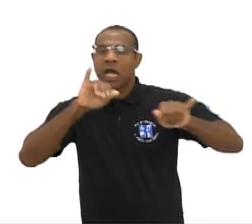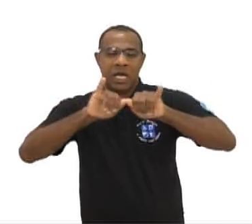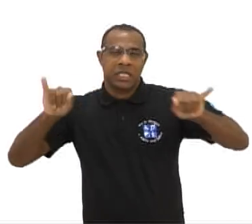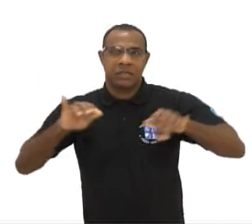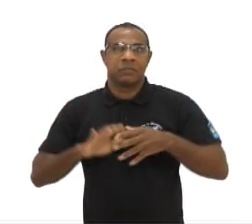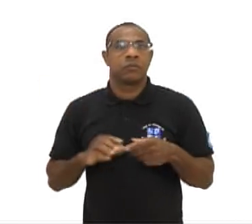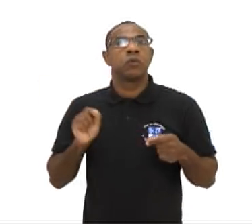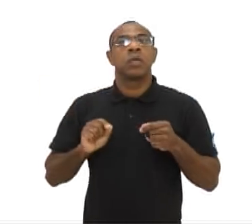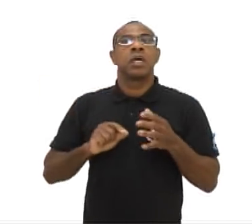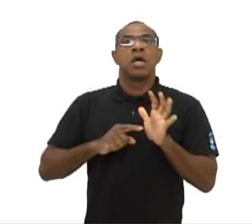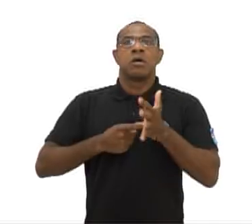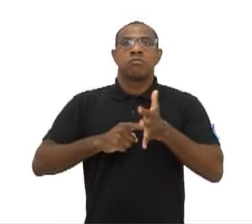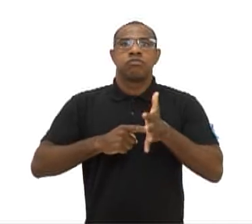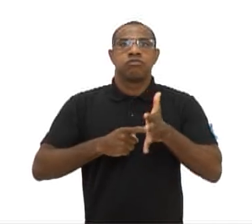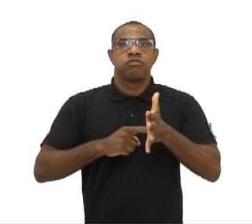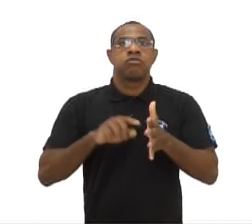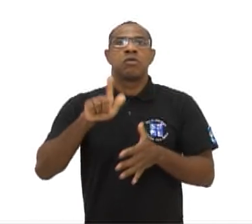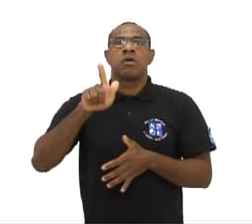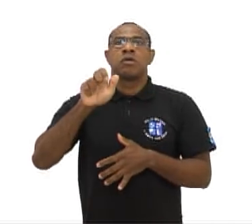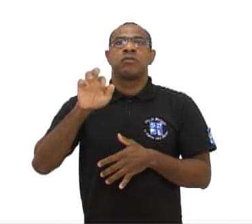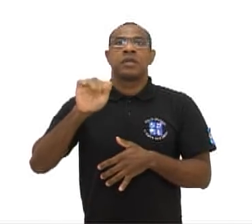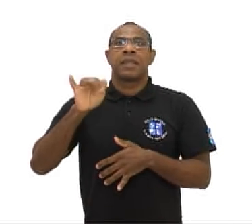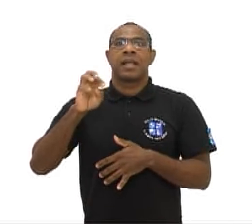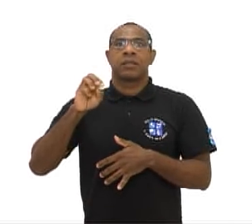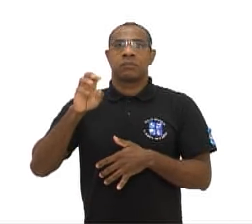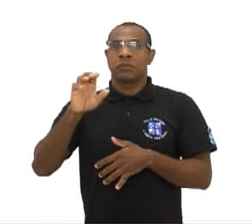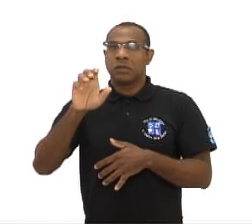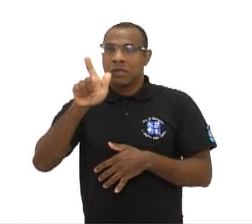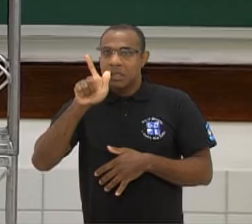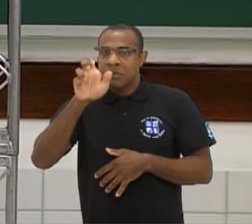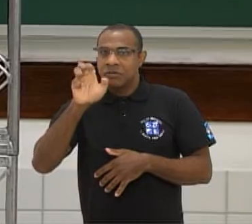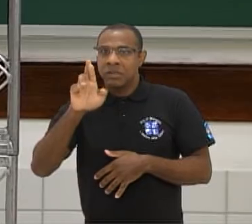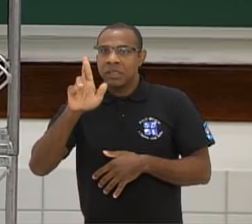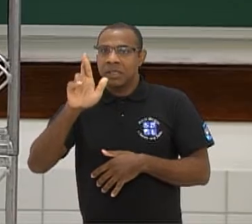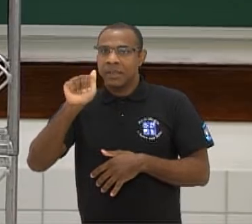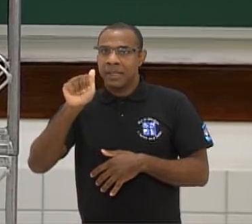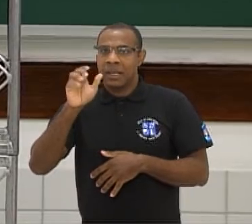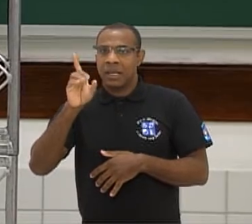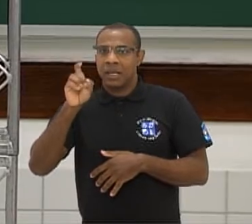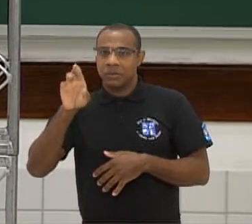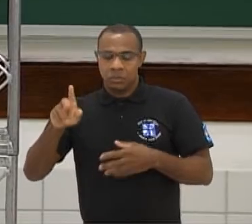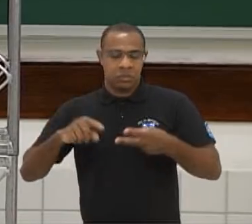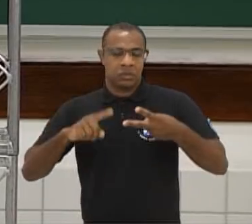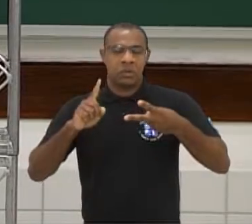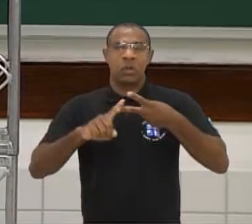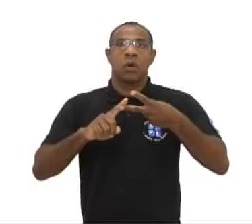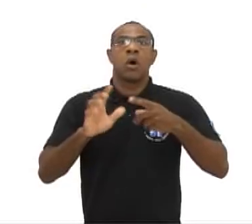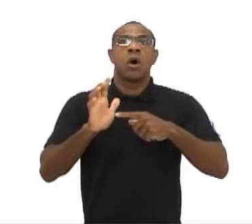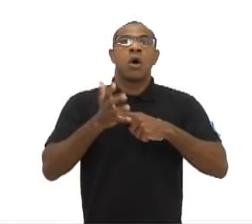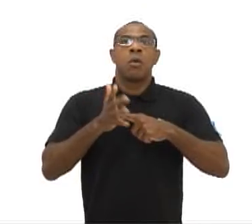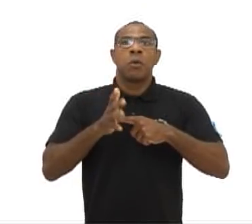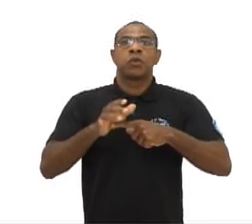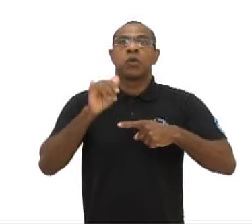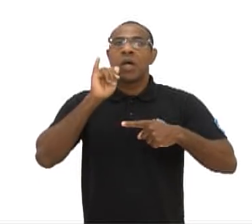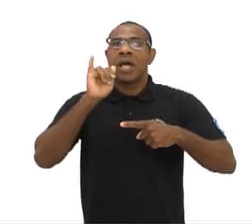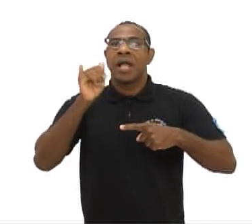gerador, motor elétrico e resistor. Eu vou dar um tempinho para vocês e a gente já volta.